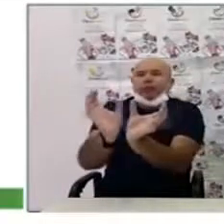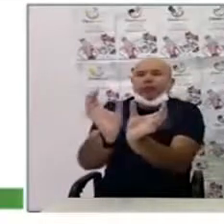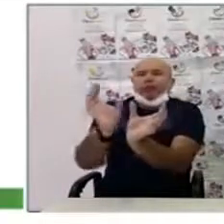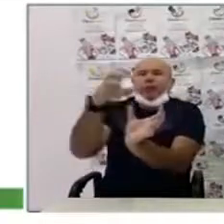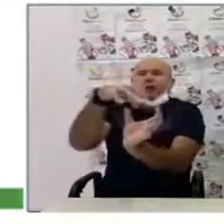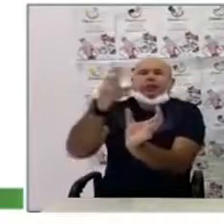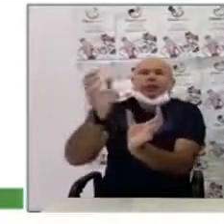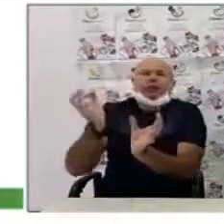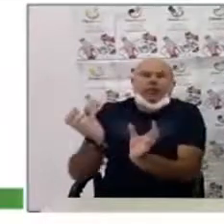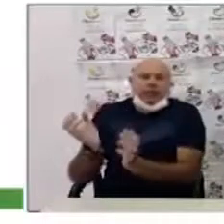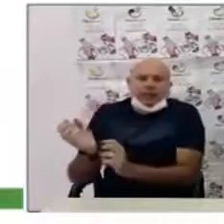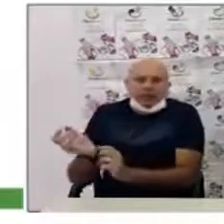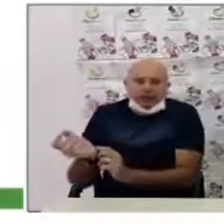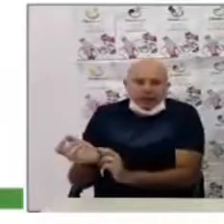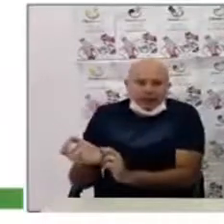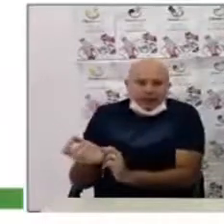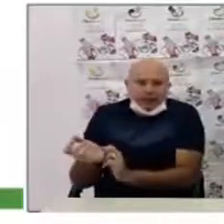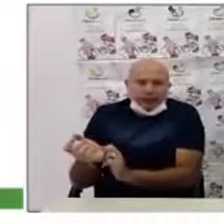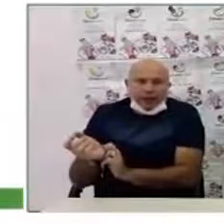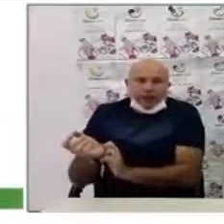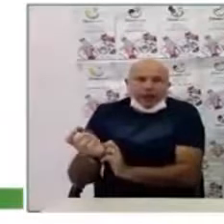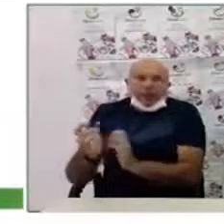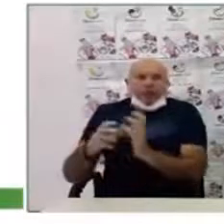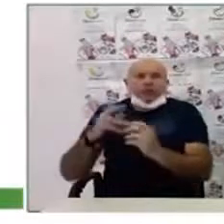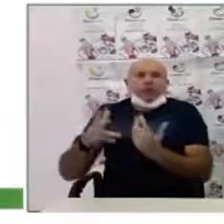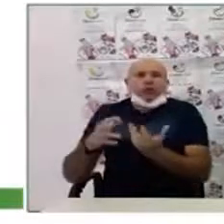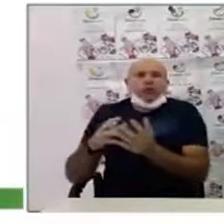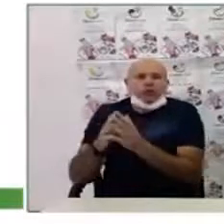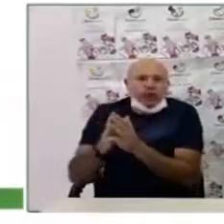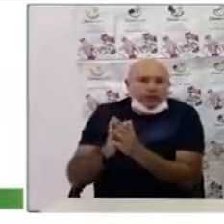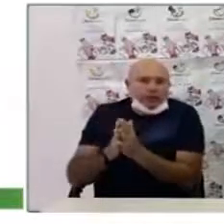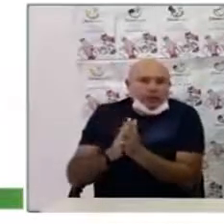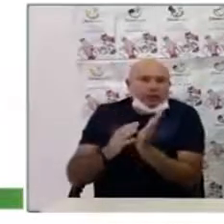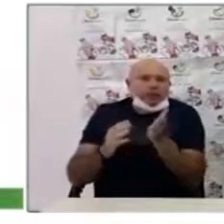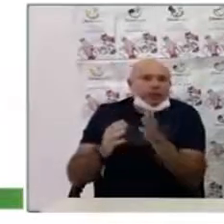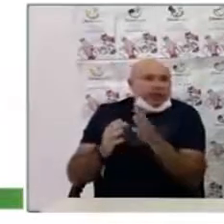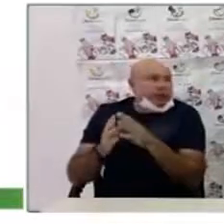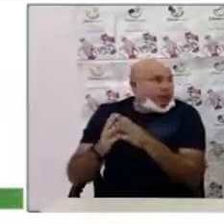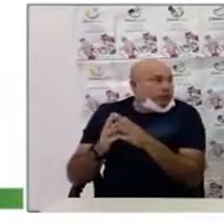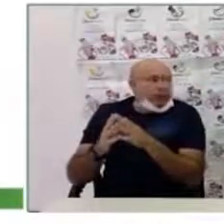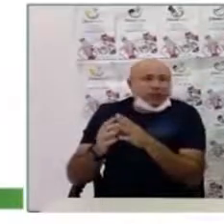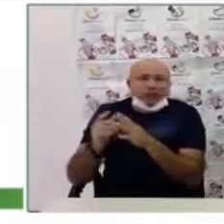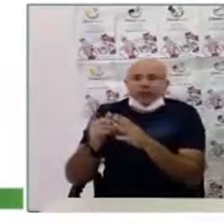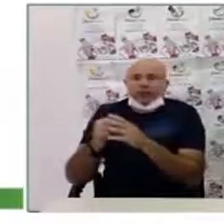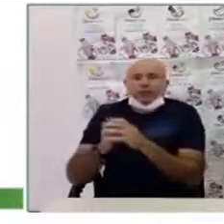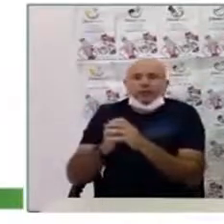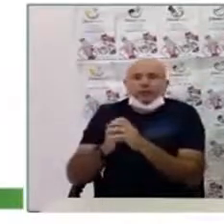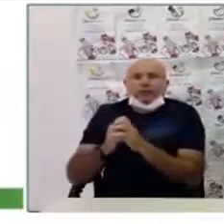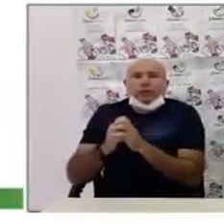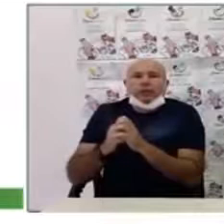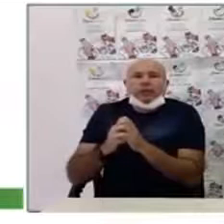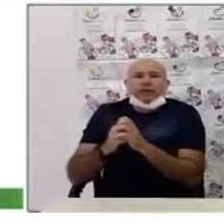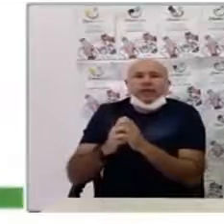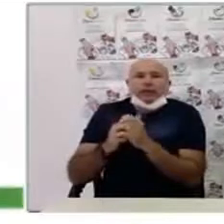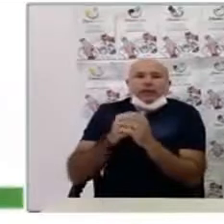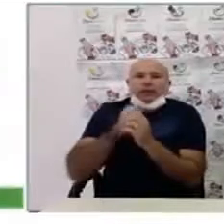aprimorou, principalmente numa região chamada de eletrosfera. E aí nós vamos ver os postulados de Bohr. Mas pode falar aí dos postulados, pode passar aí, professor.